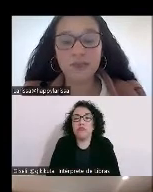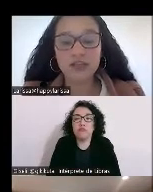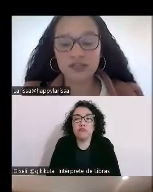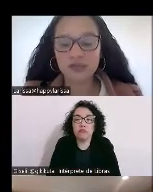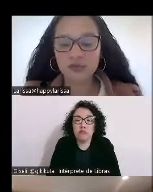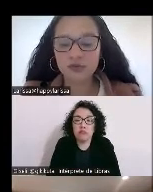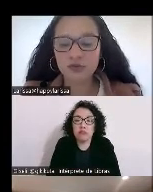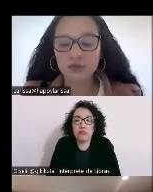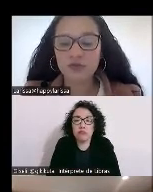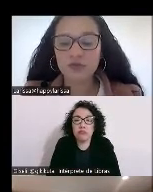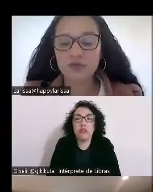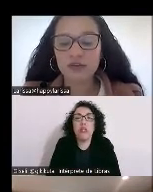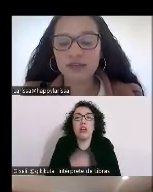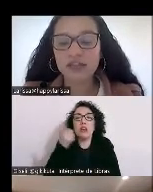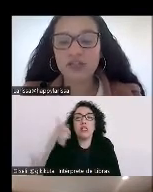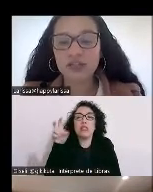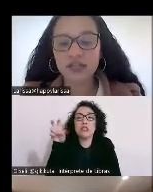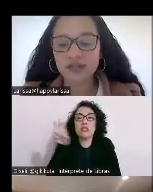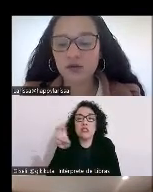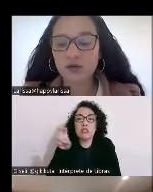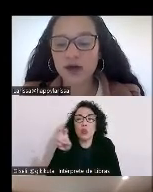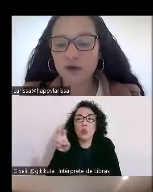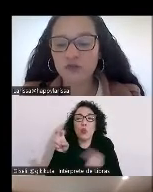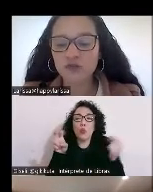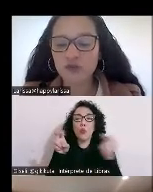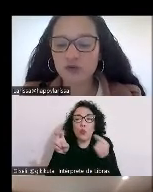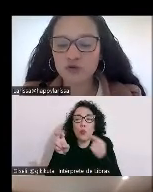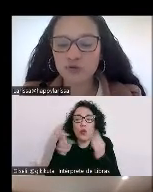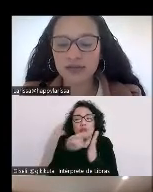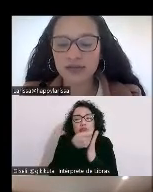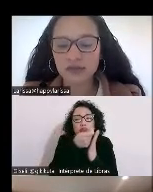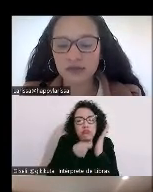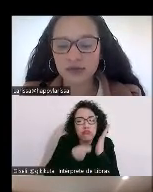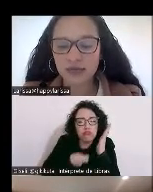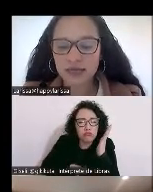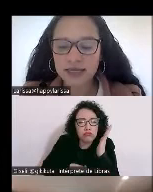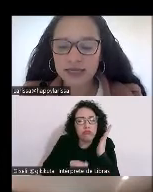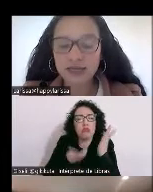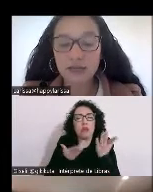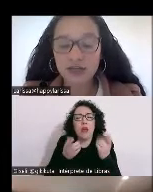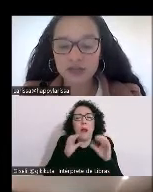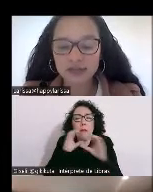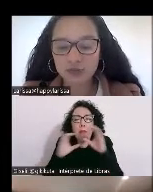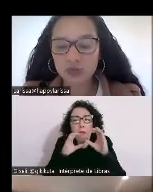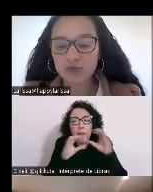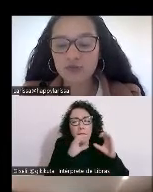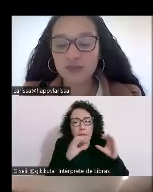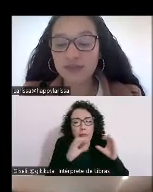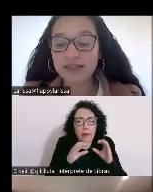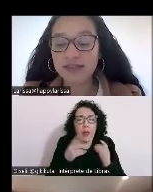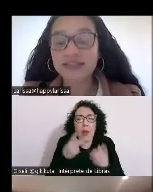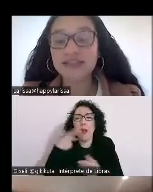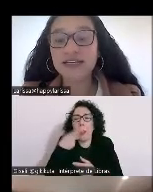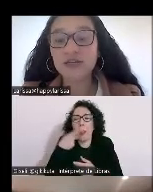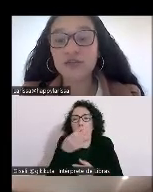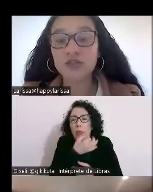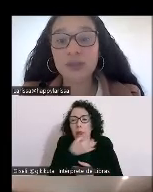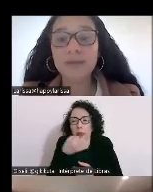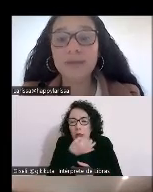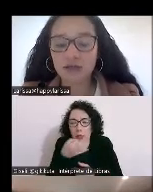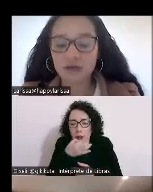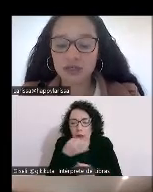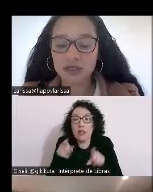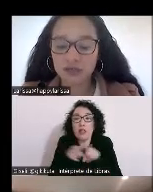E na parte 5, nós podemos ver a habilidade de escrita, oral, visual e de comunicação. E na parte 6, podemos ver habilidades em